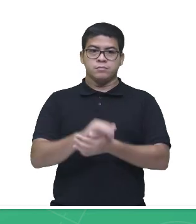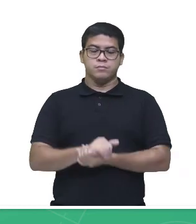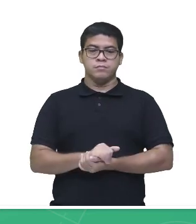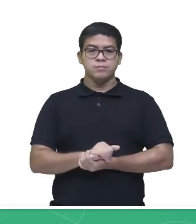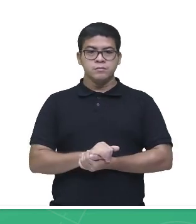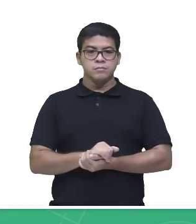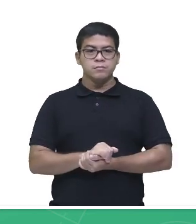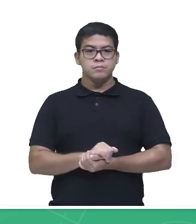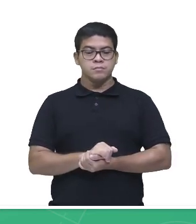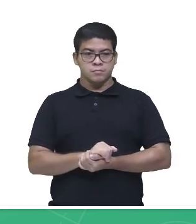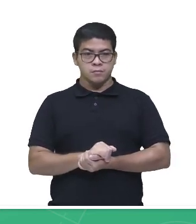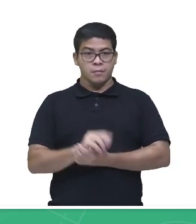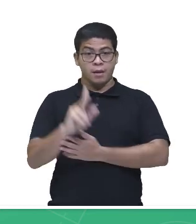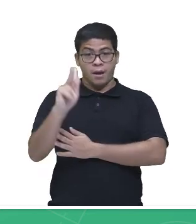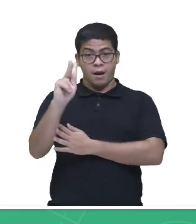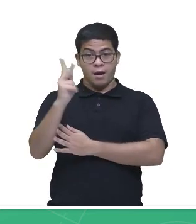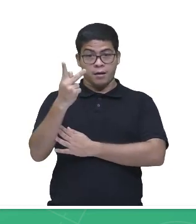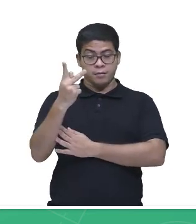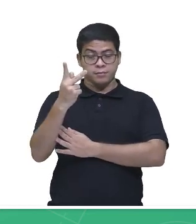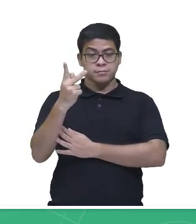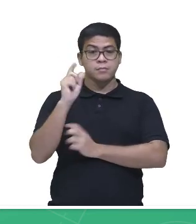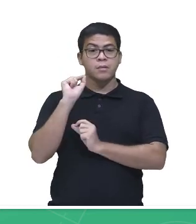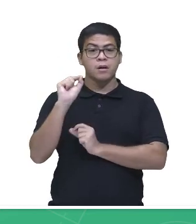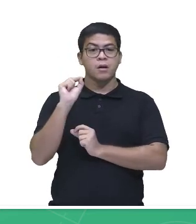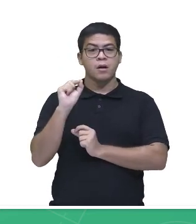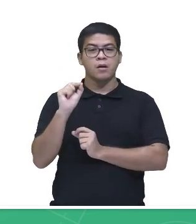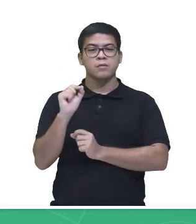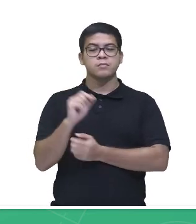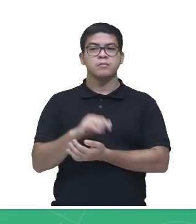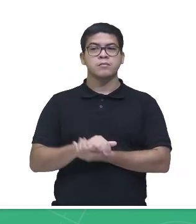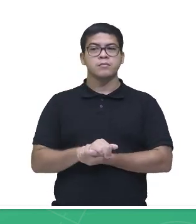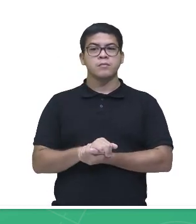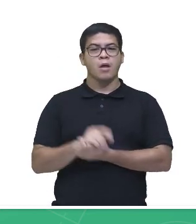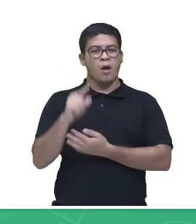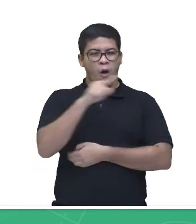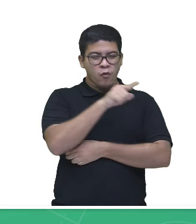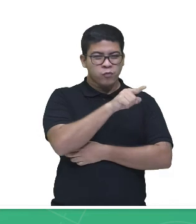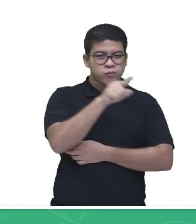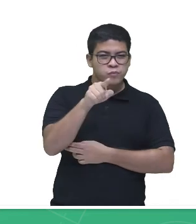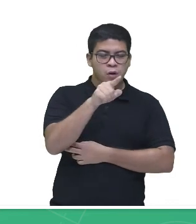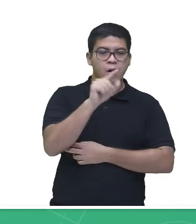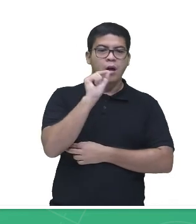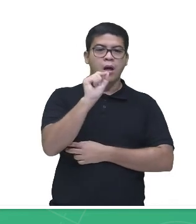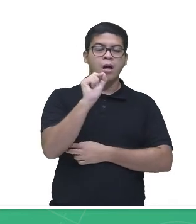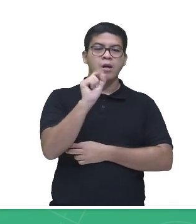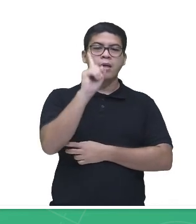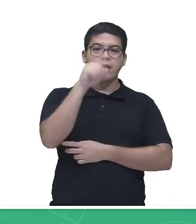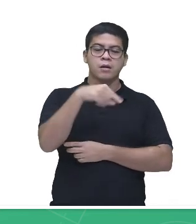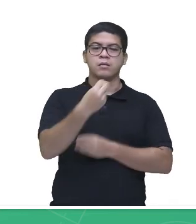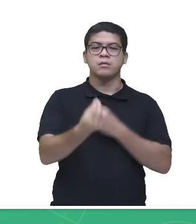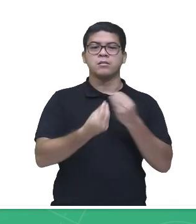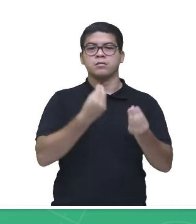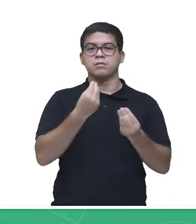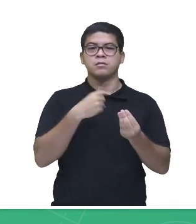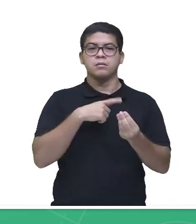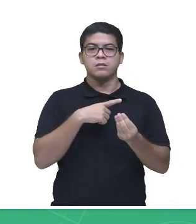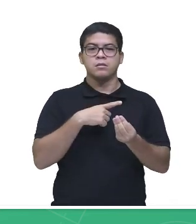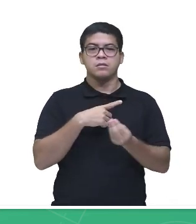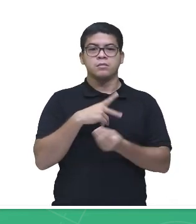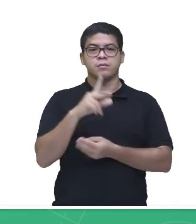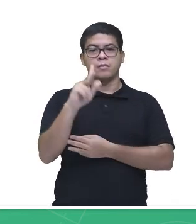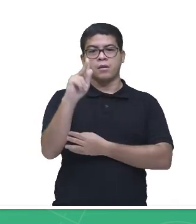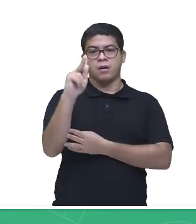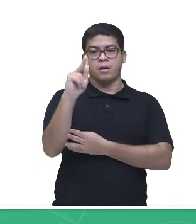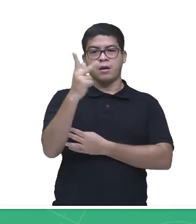de retraso. E H é vosotros, né? Aí, se é vosotros, habéis. A frase começa